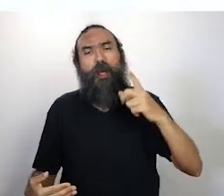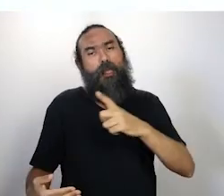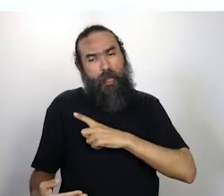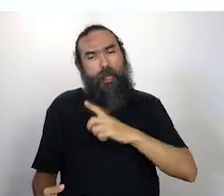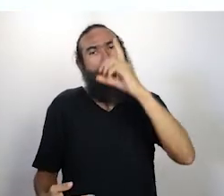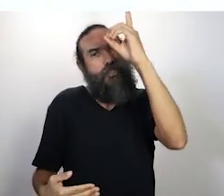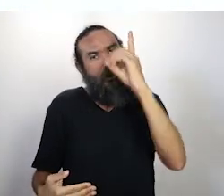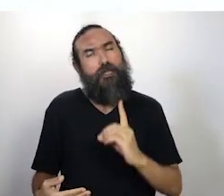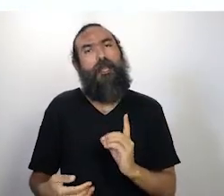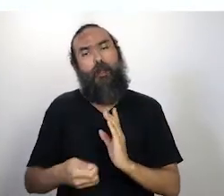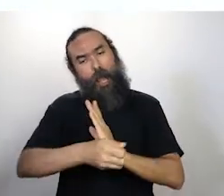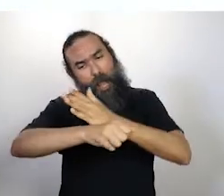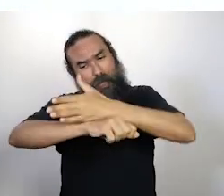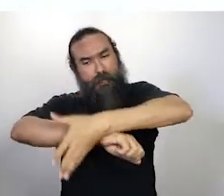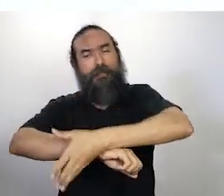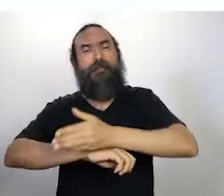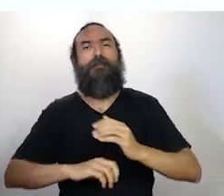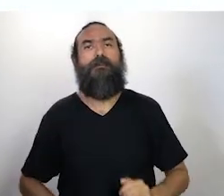ir e vir.